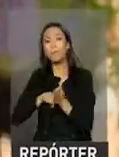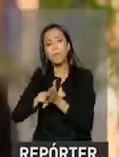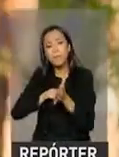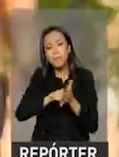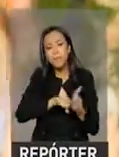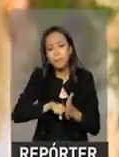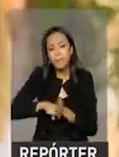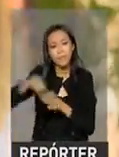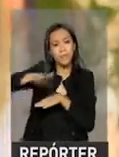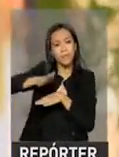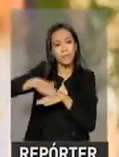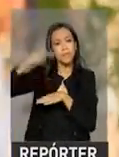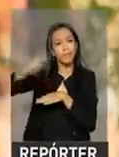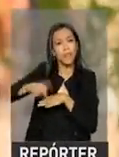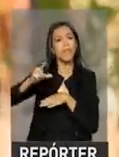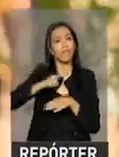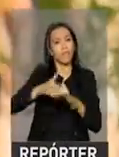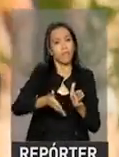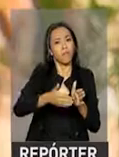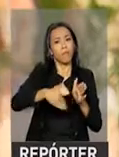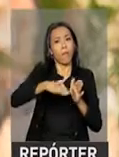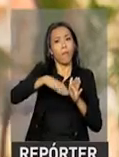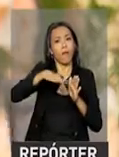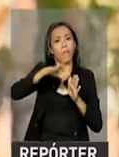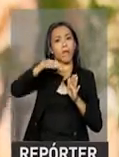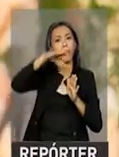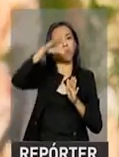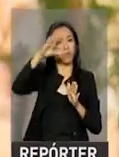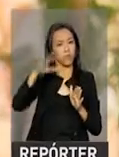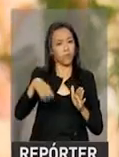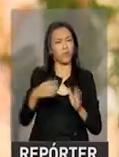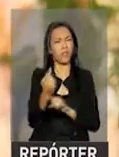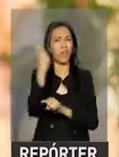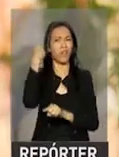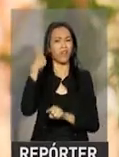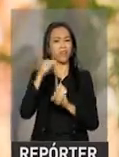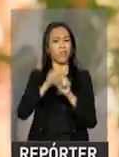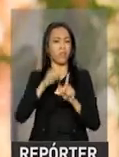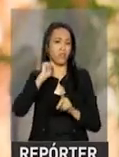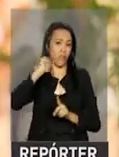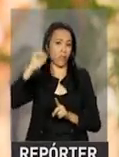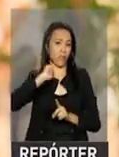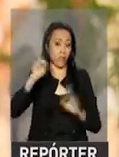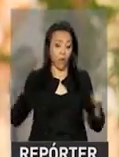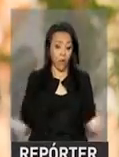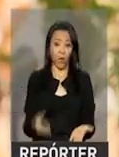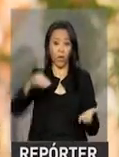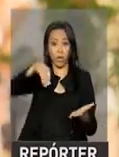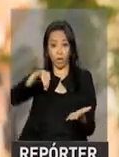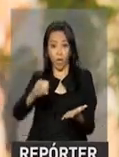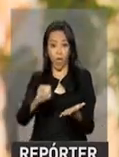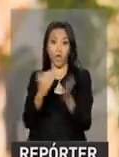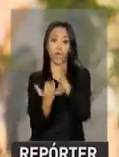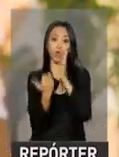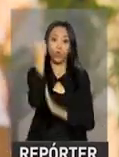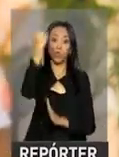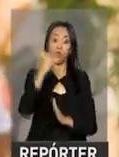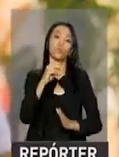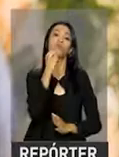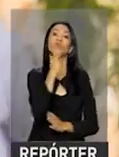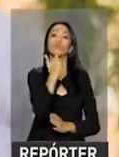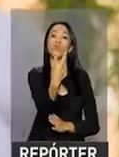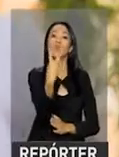estoque ele vem subindo de acordo com a cnc desde abril agora em maio o avanço foi de